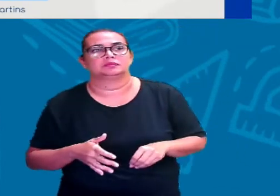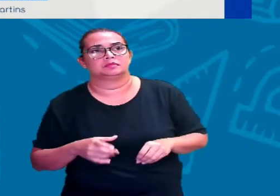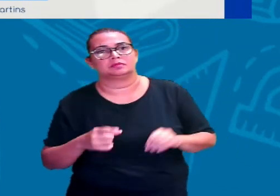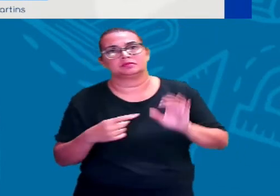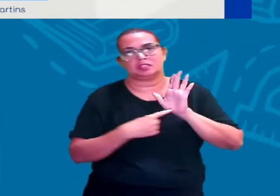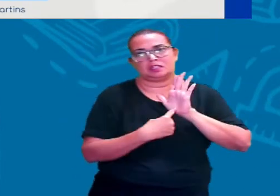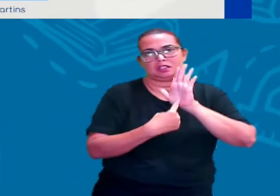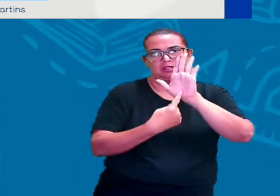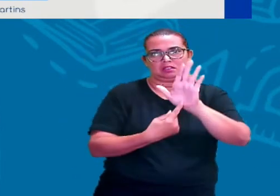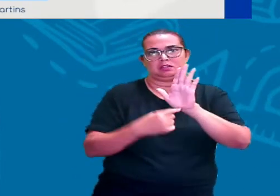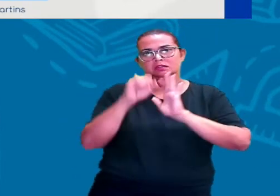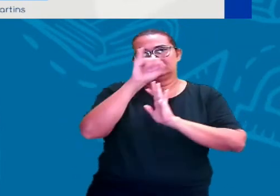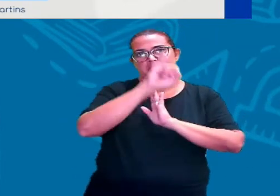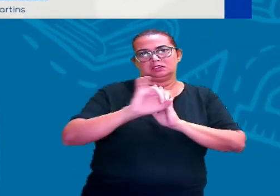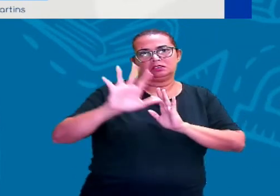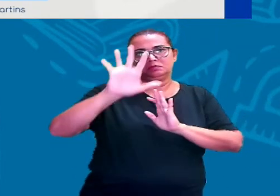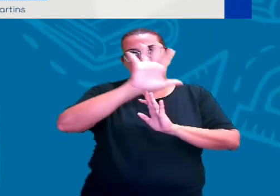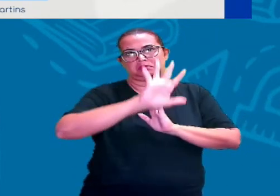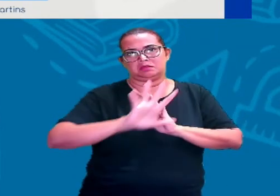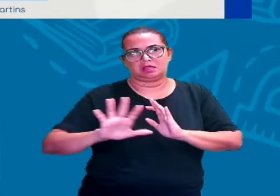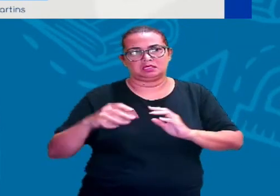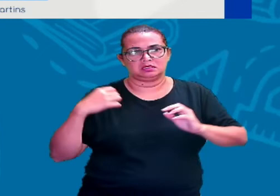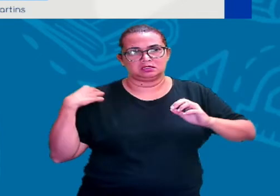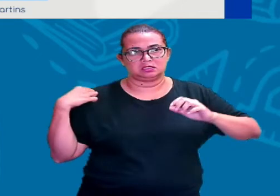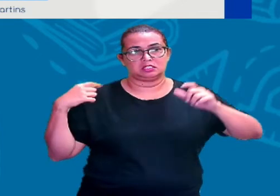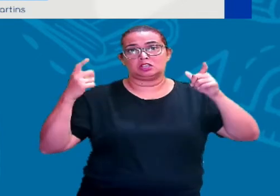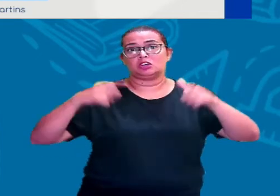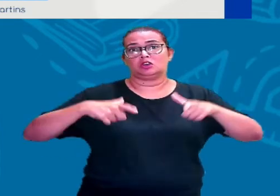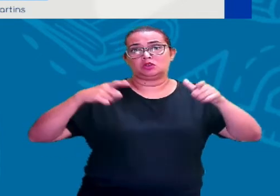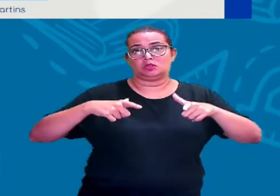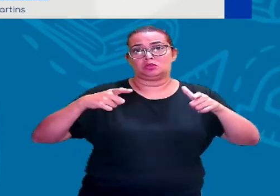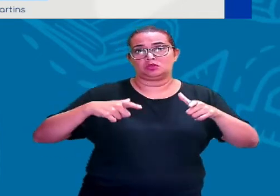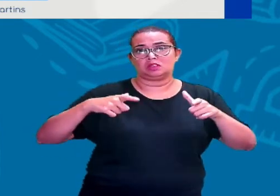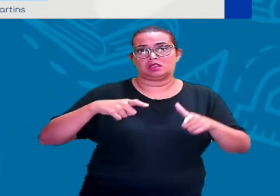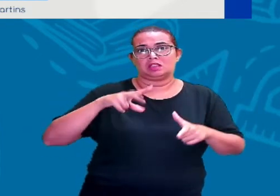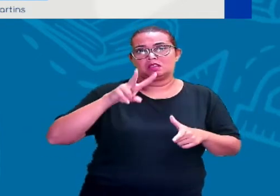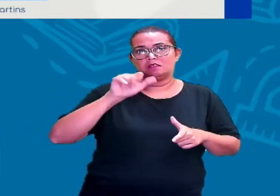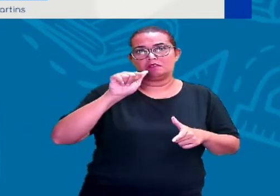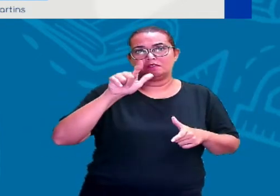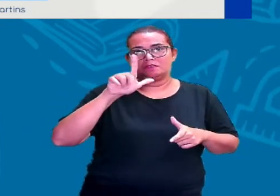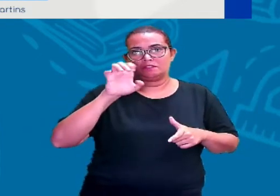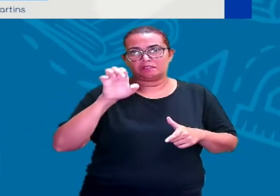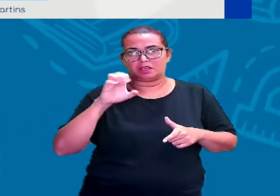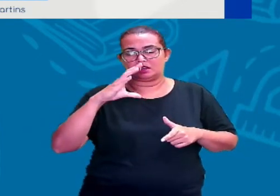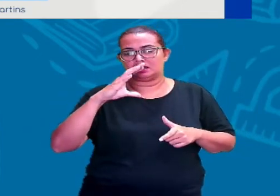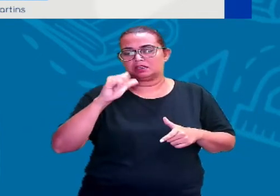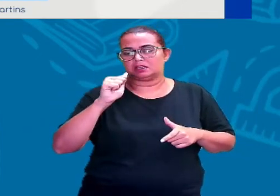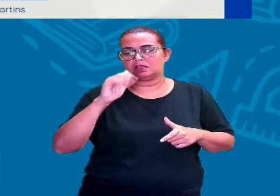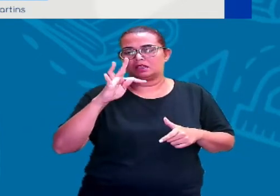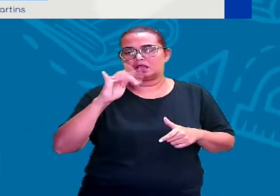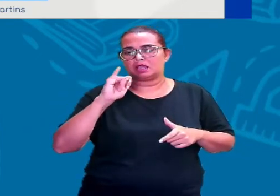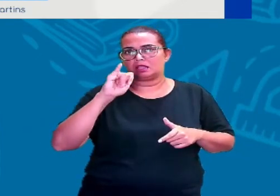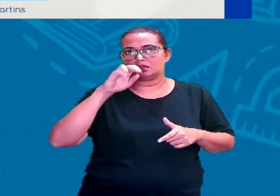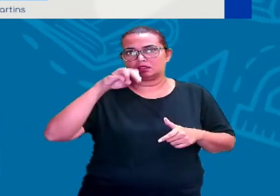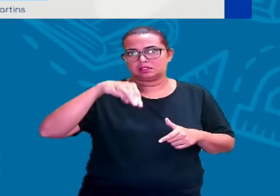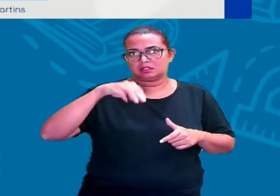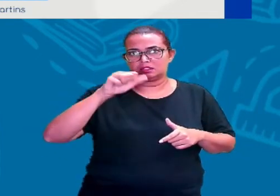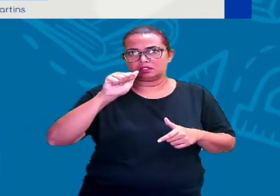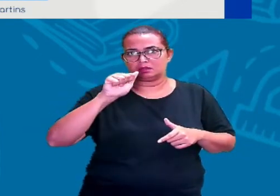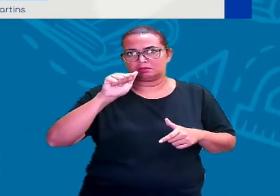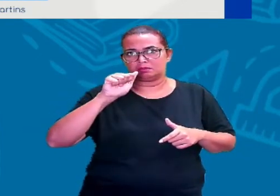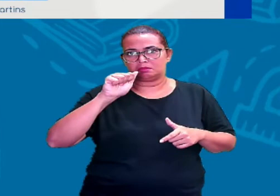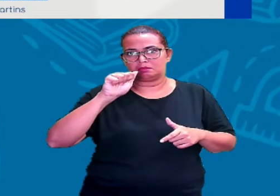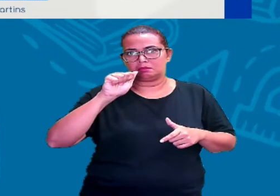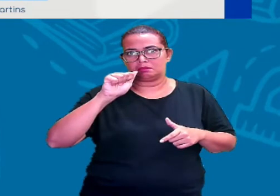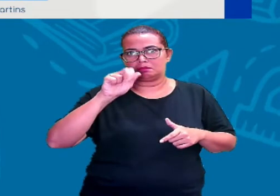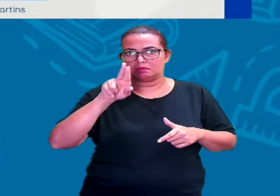é lá no Vale do Catimbau, eu tinha esquecido o nome, mas lembrei. Vale do Catimbau, né, que fica em Buíque, e aí a